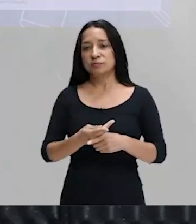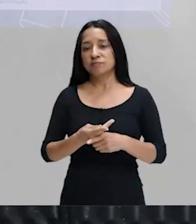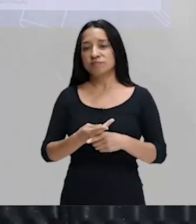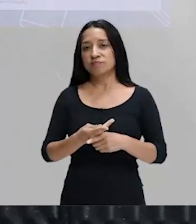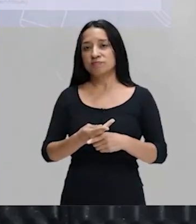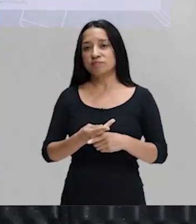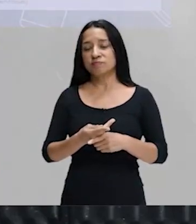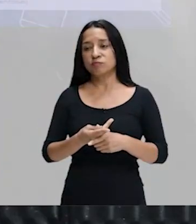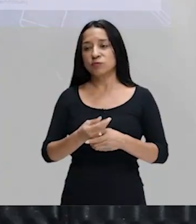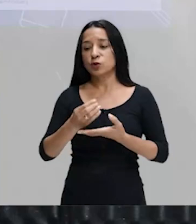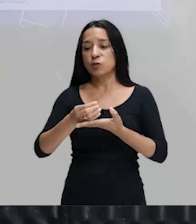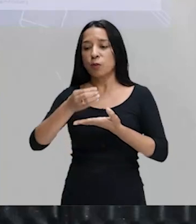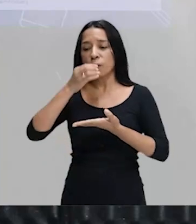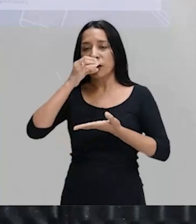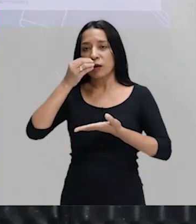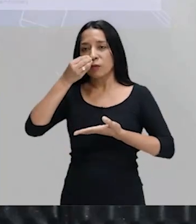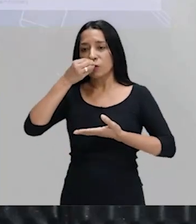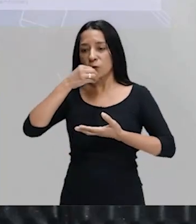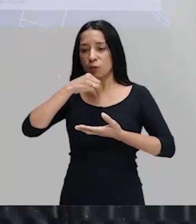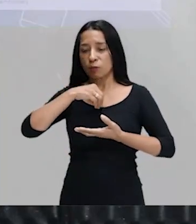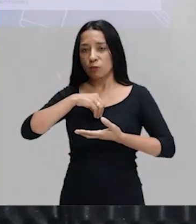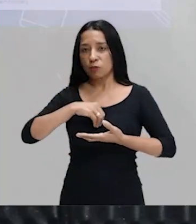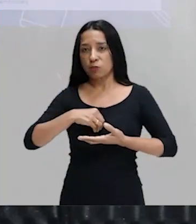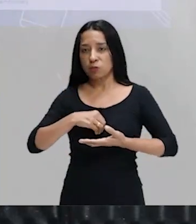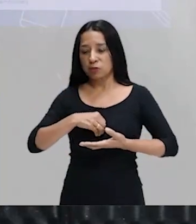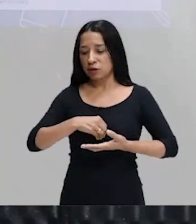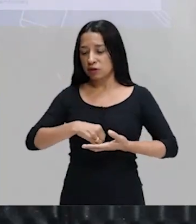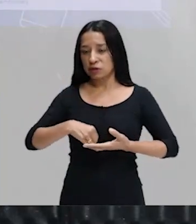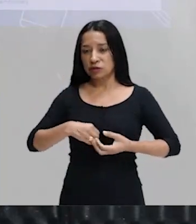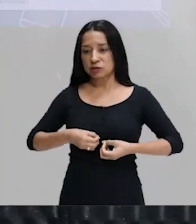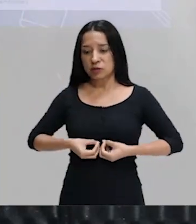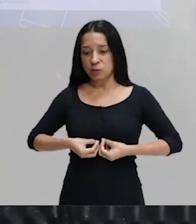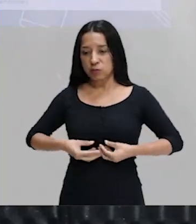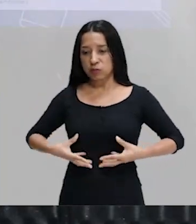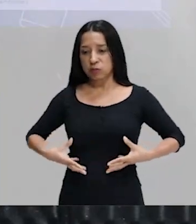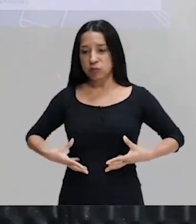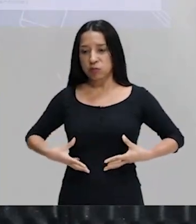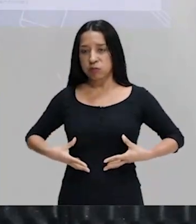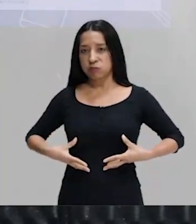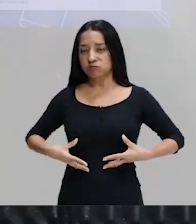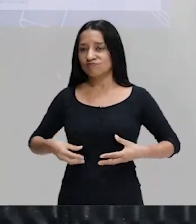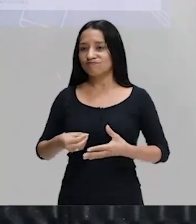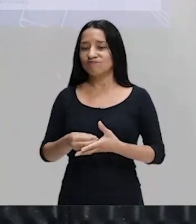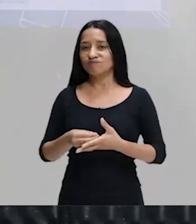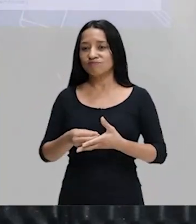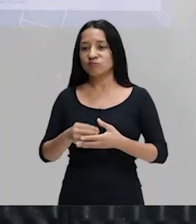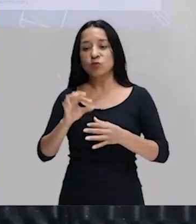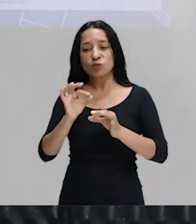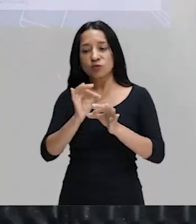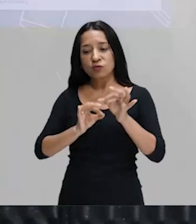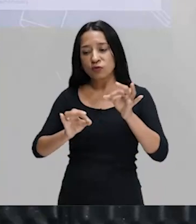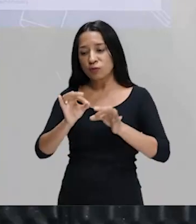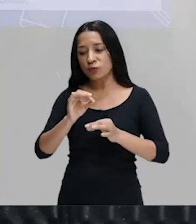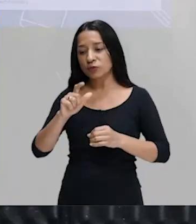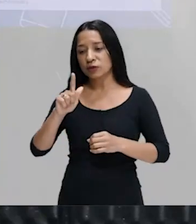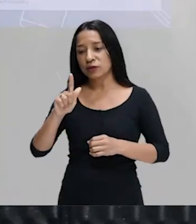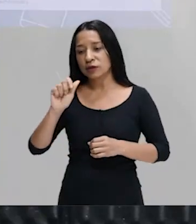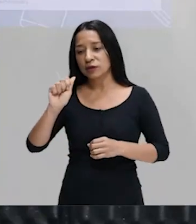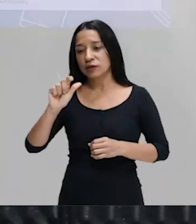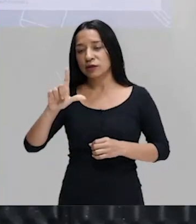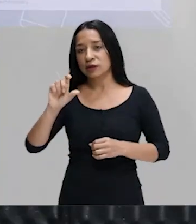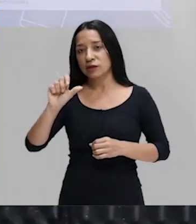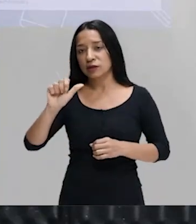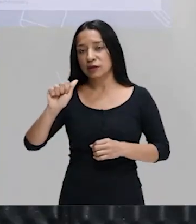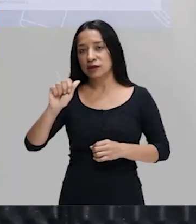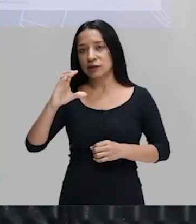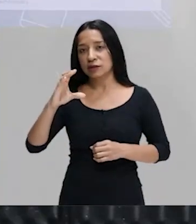à lactose. Que essa lactose, ela é formada por galactose. Então,